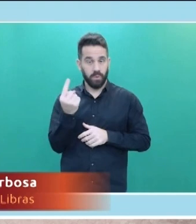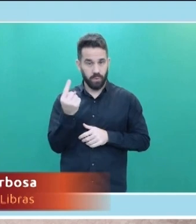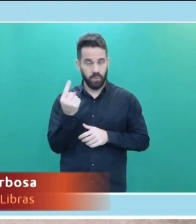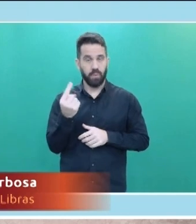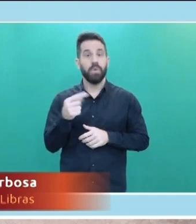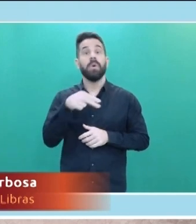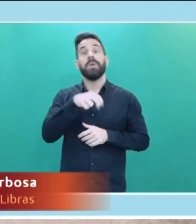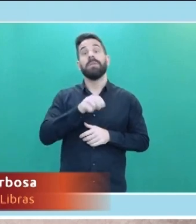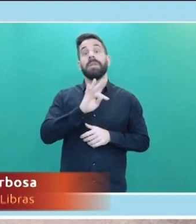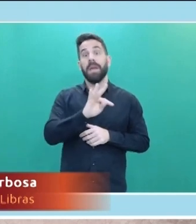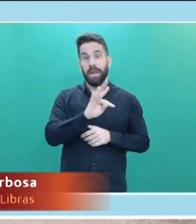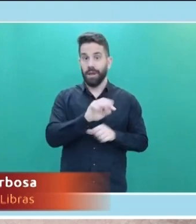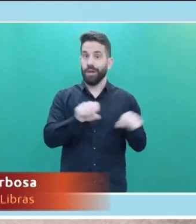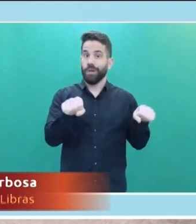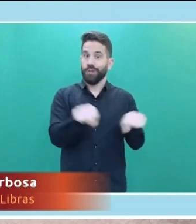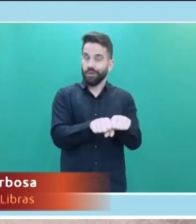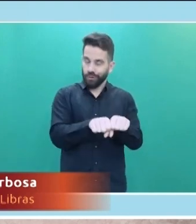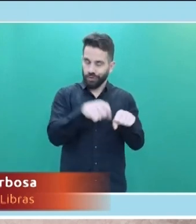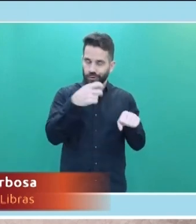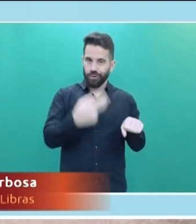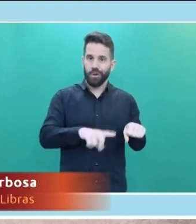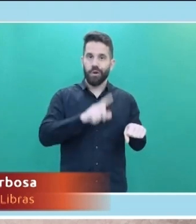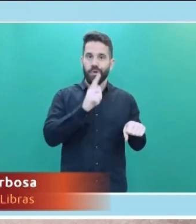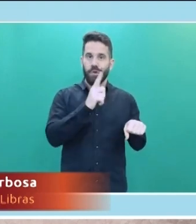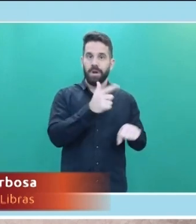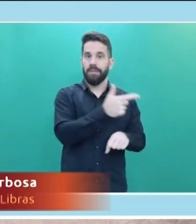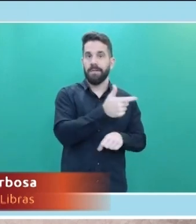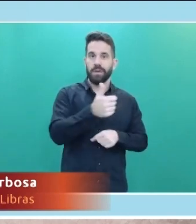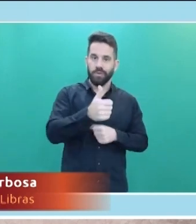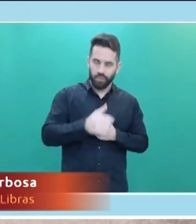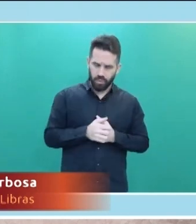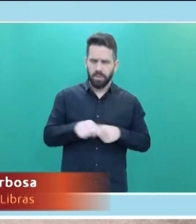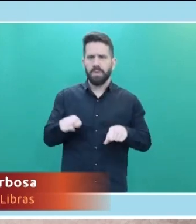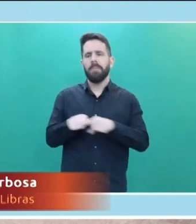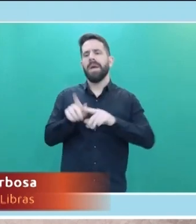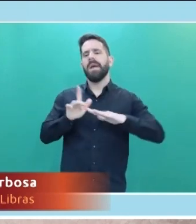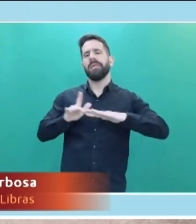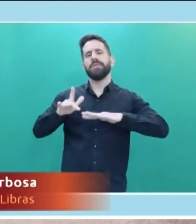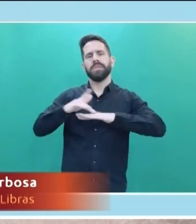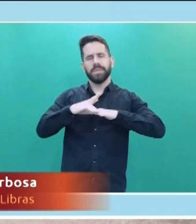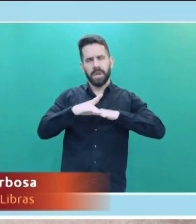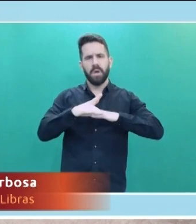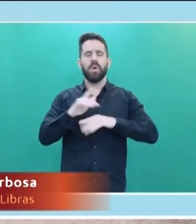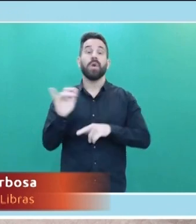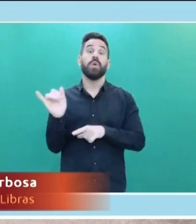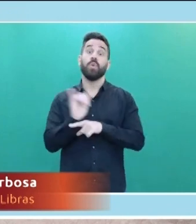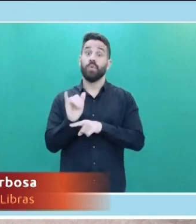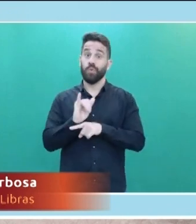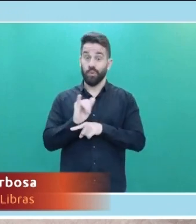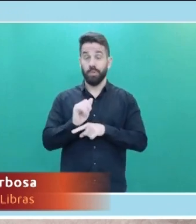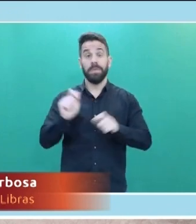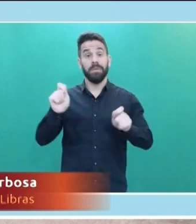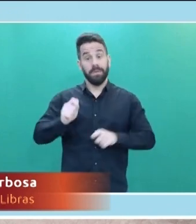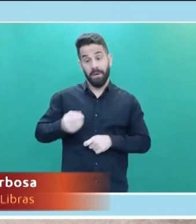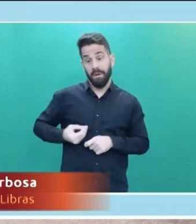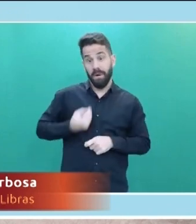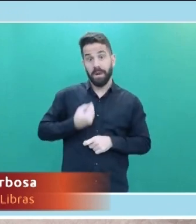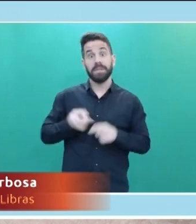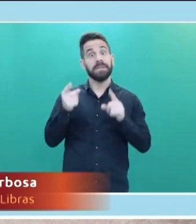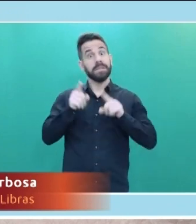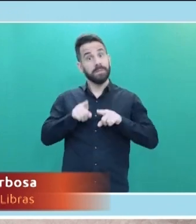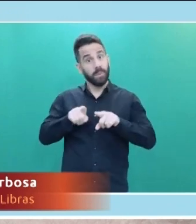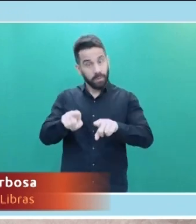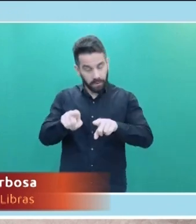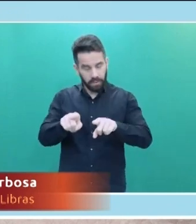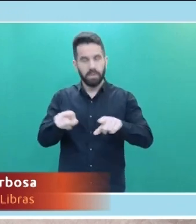canal 21, nas redes sociais, principalmente pelo YouTube, onde a transmissão é simultânea, pelo site da TV UFG e